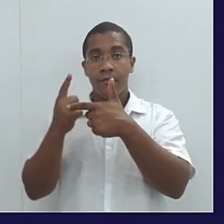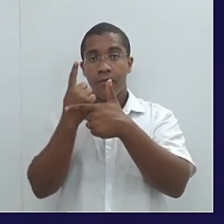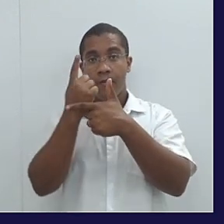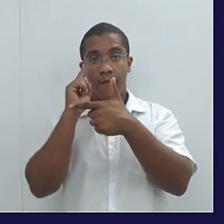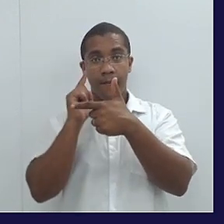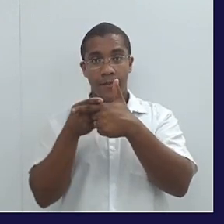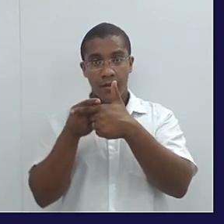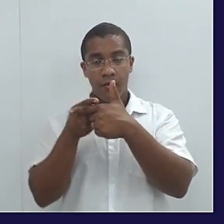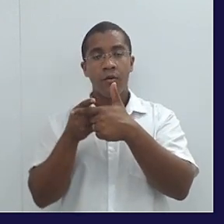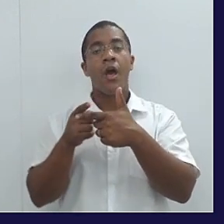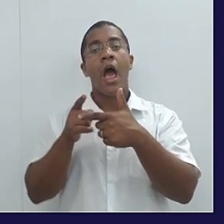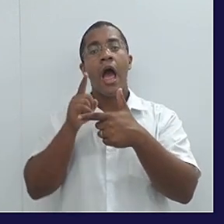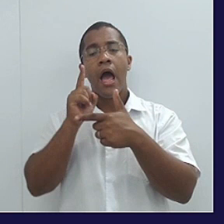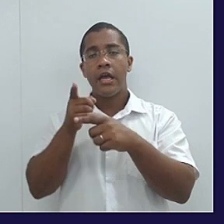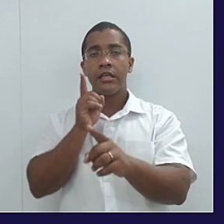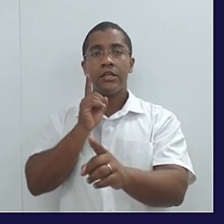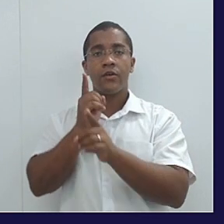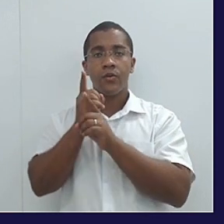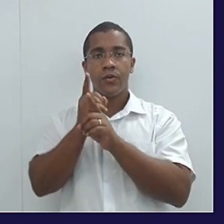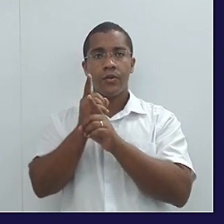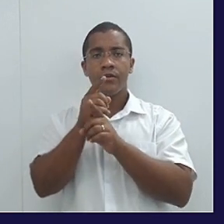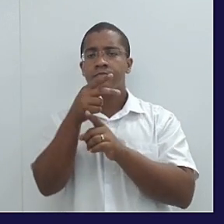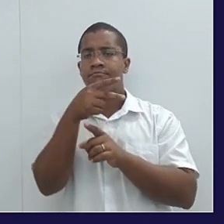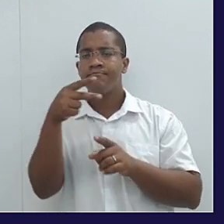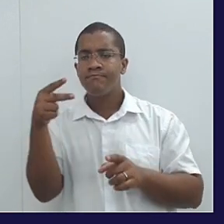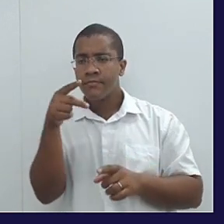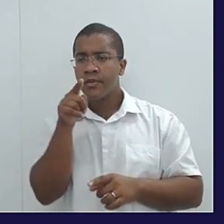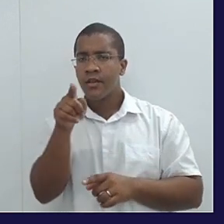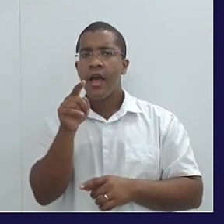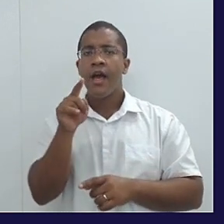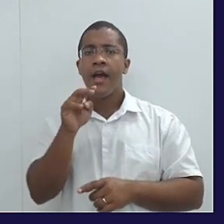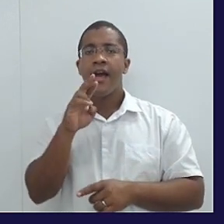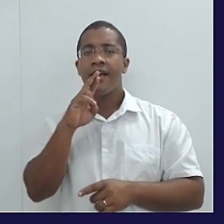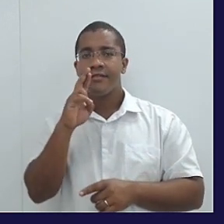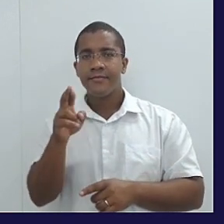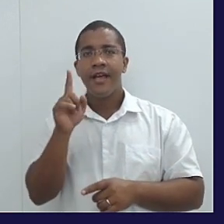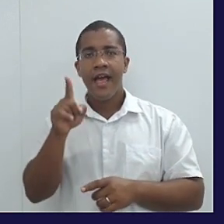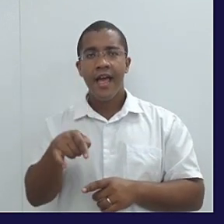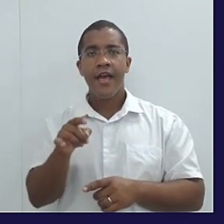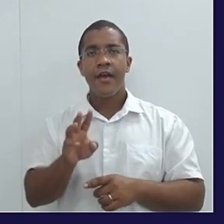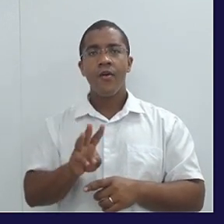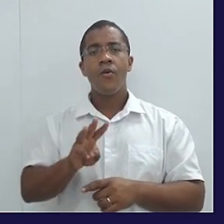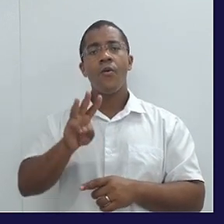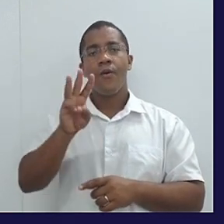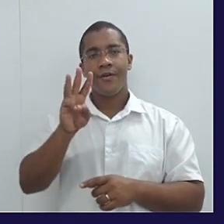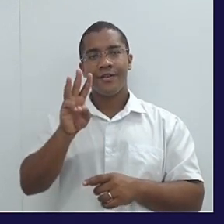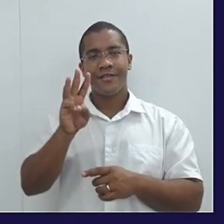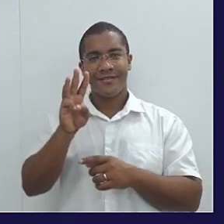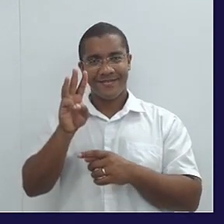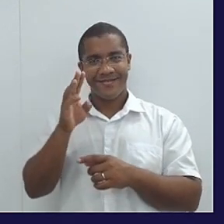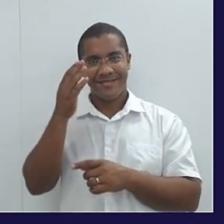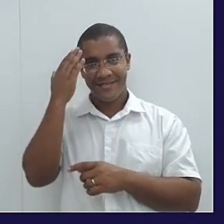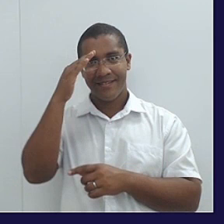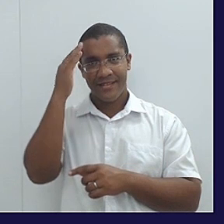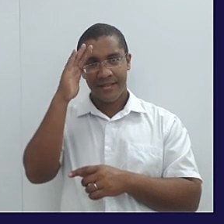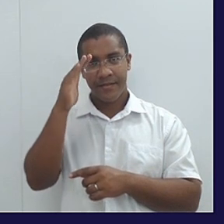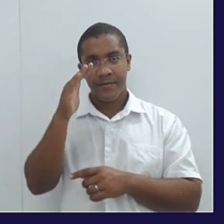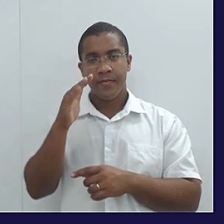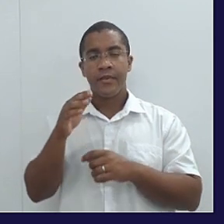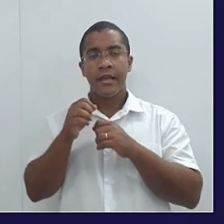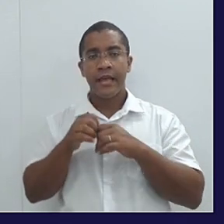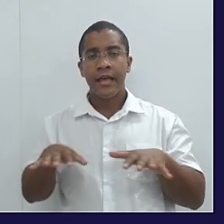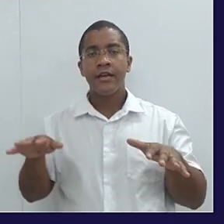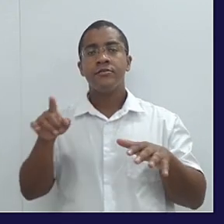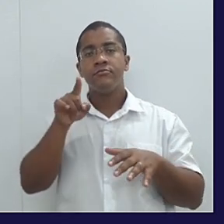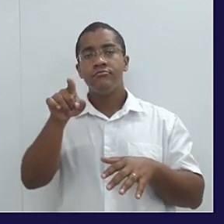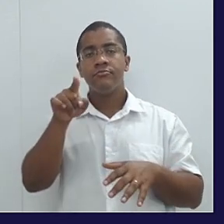1000. Daí você vai descobrir, na realidade, o consumo em watts, né, desse